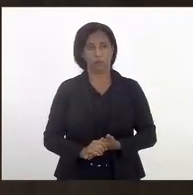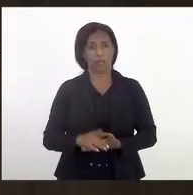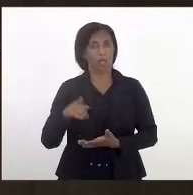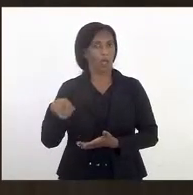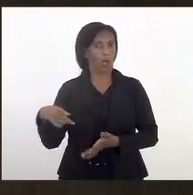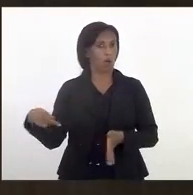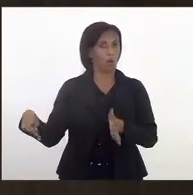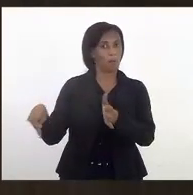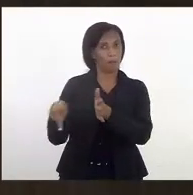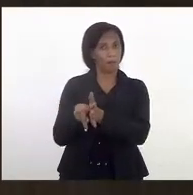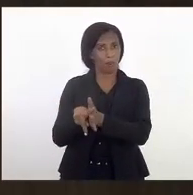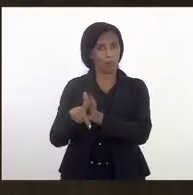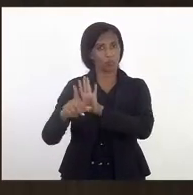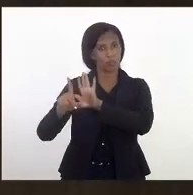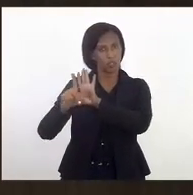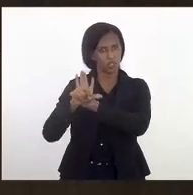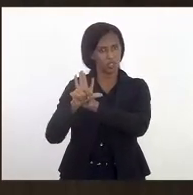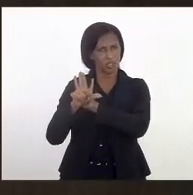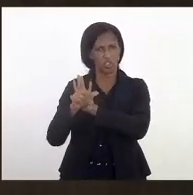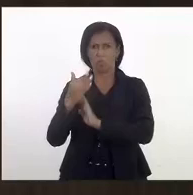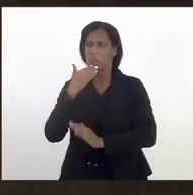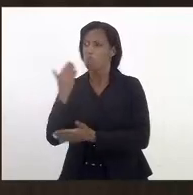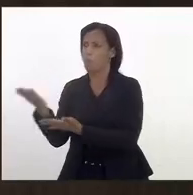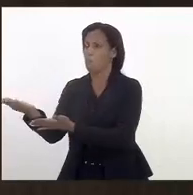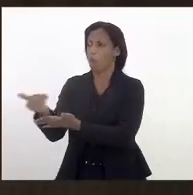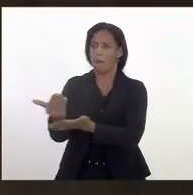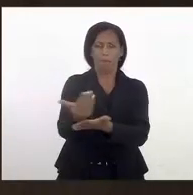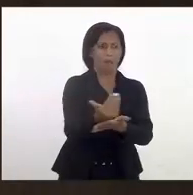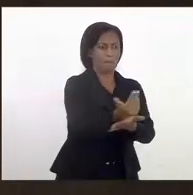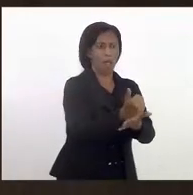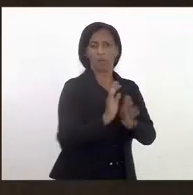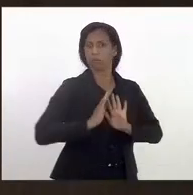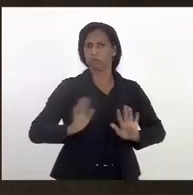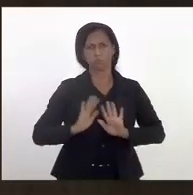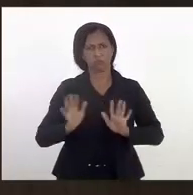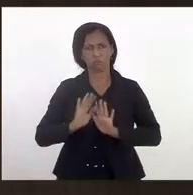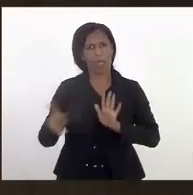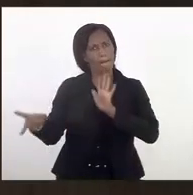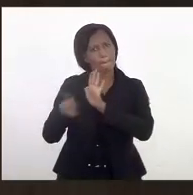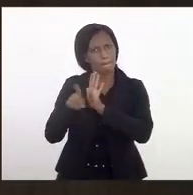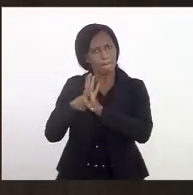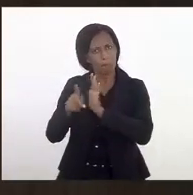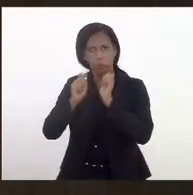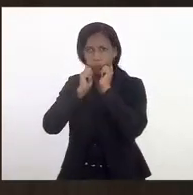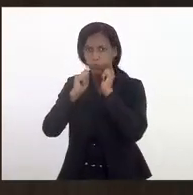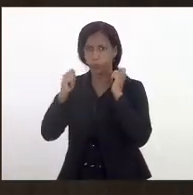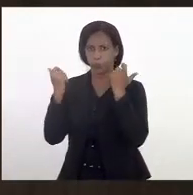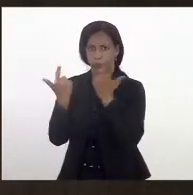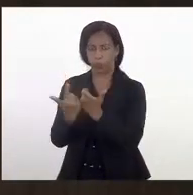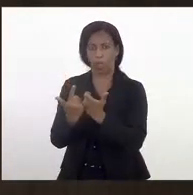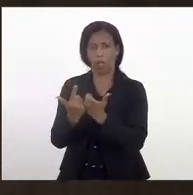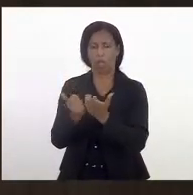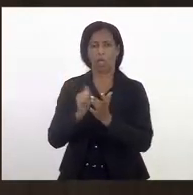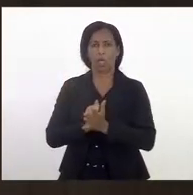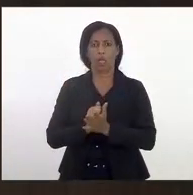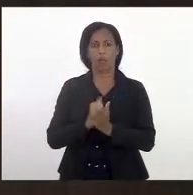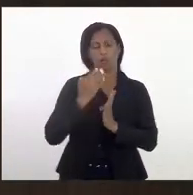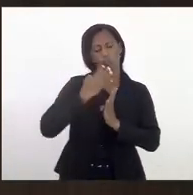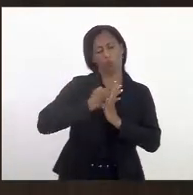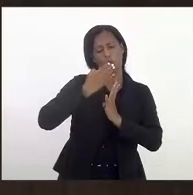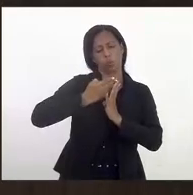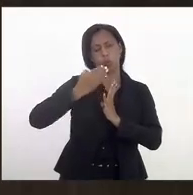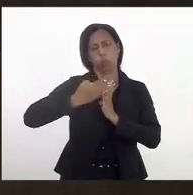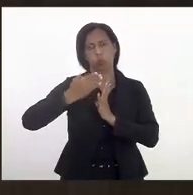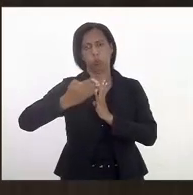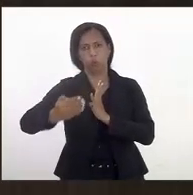sem nenhum tipo de grau suplementar uma obra que durou quatro anos então não foi uma coisa onde de uma vez só seguir então todo esse dinheiro